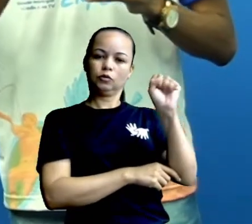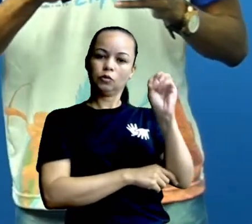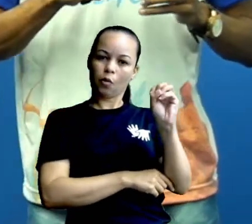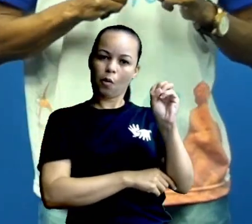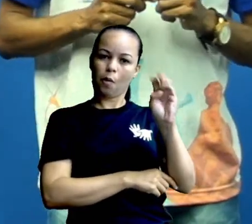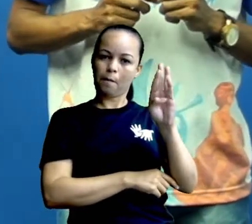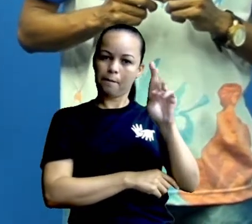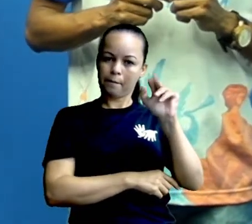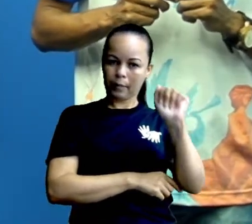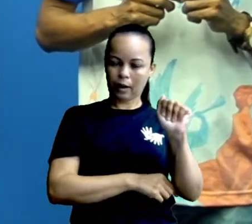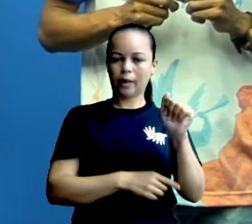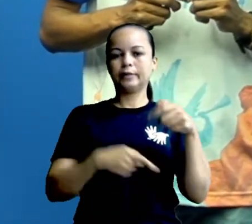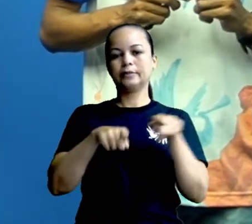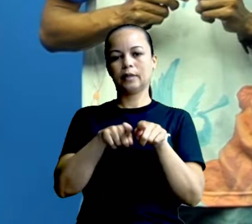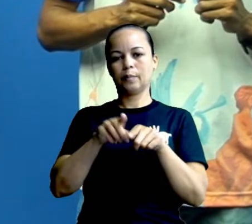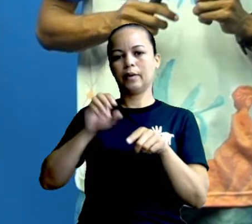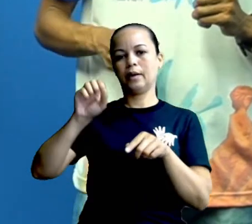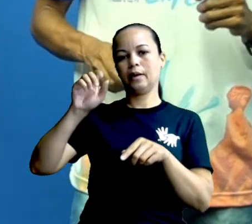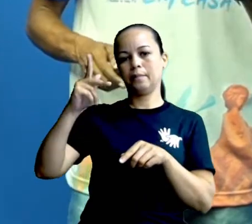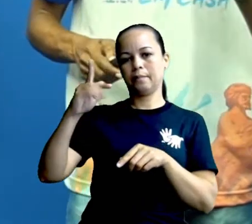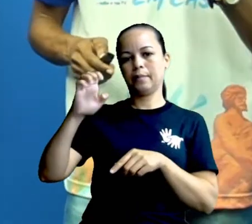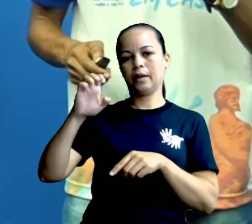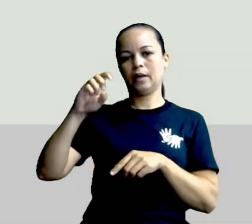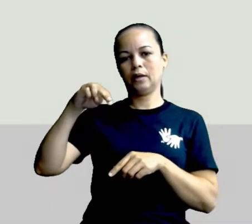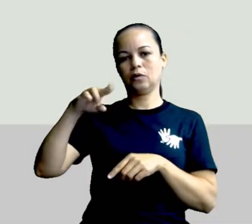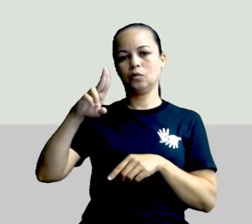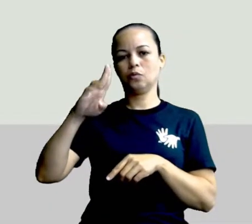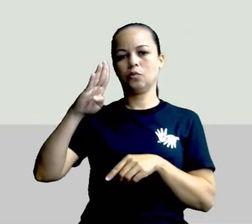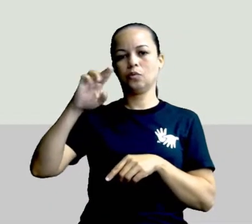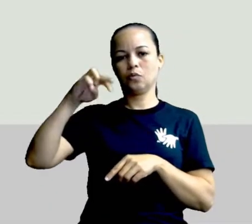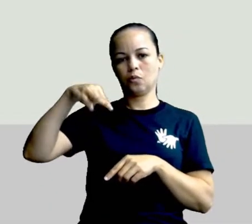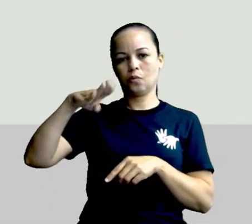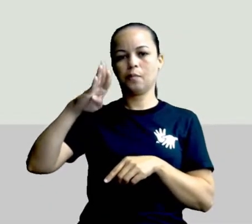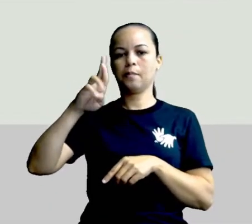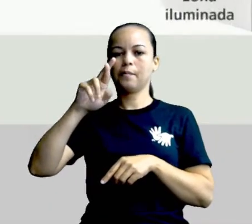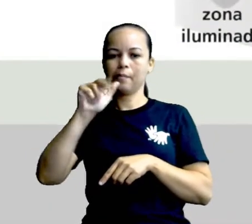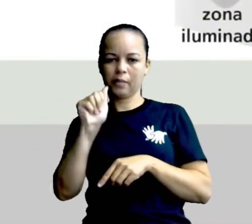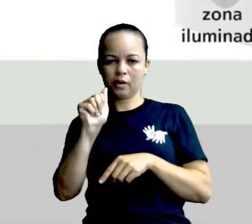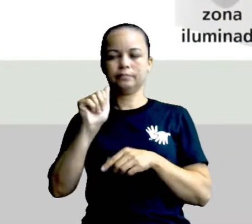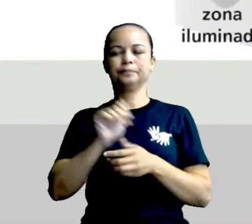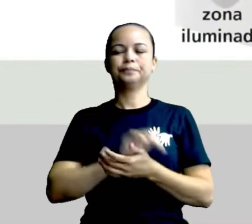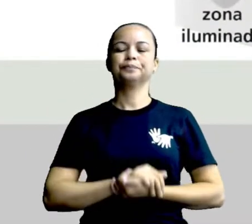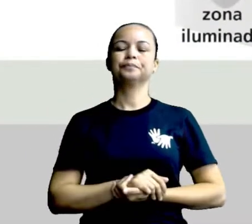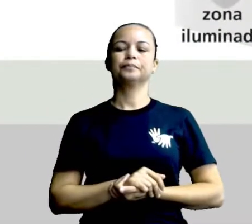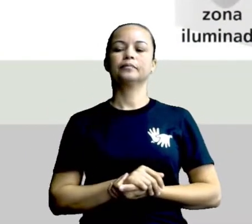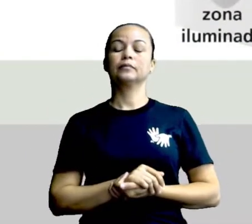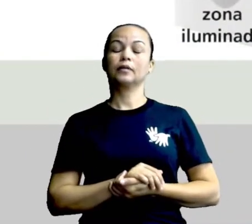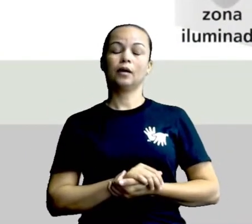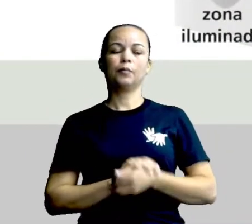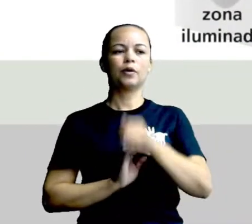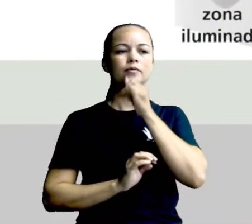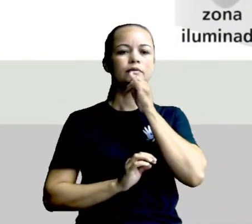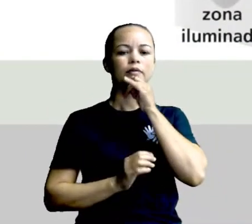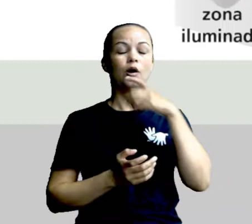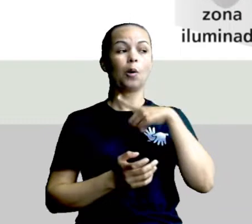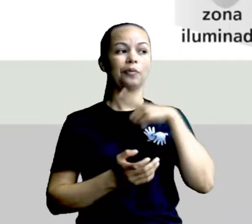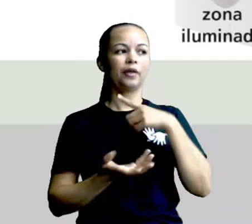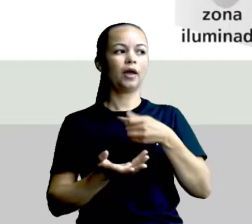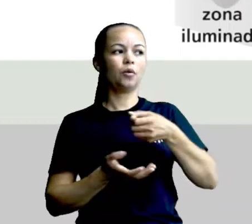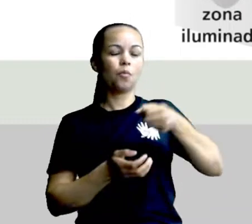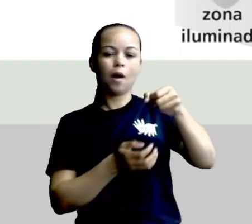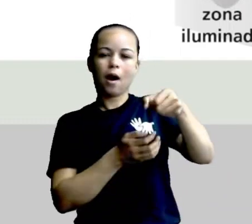e o que é uma penumbra. Beleza? Vamos ver comigo aqui. Ó, eu tenho uma